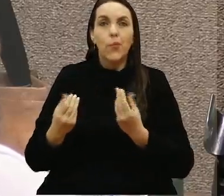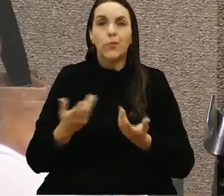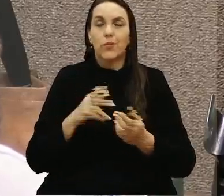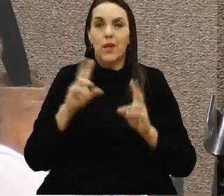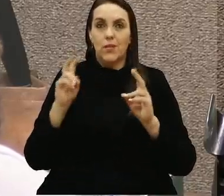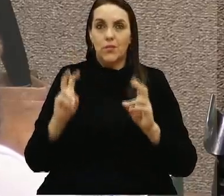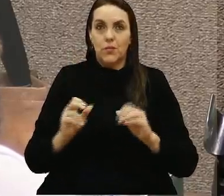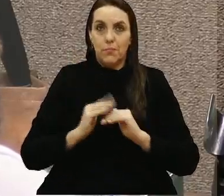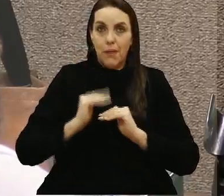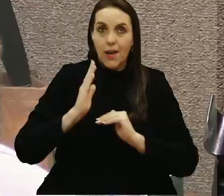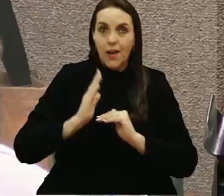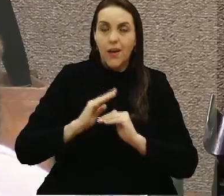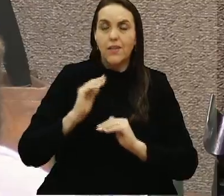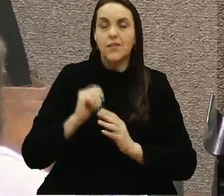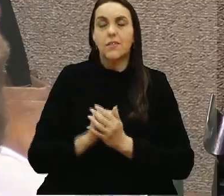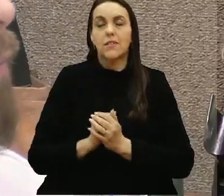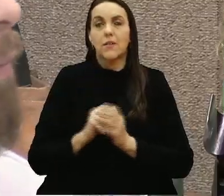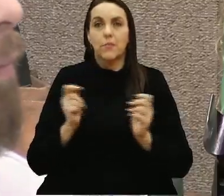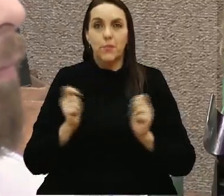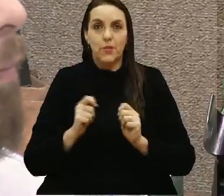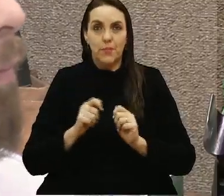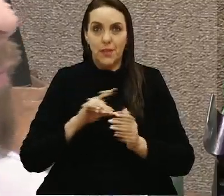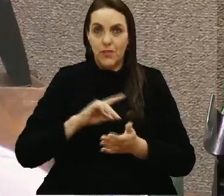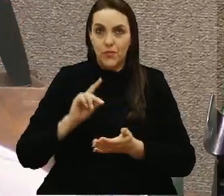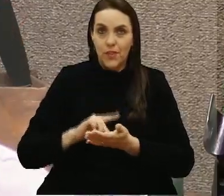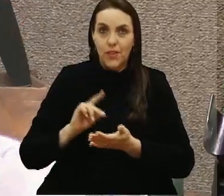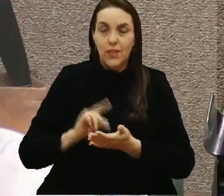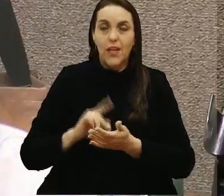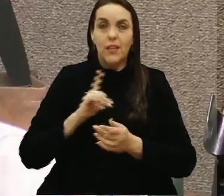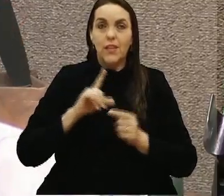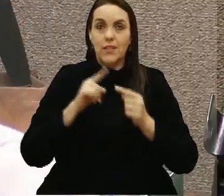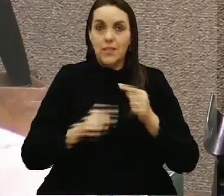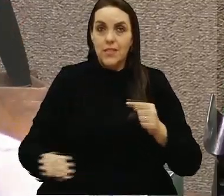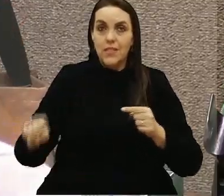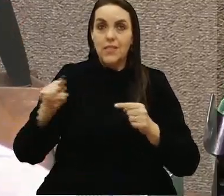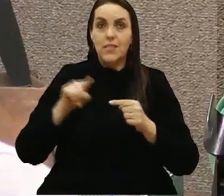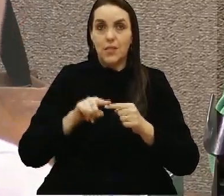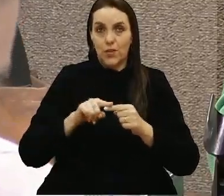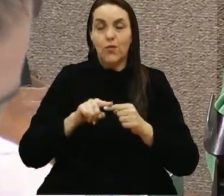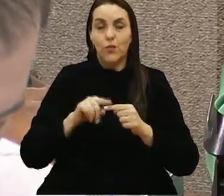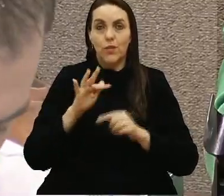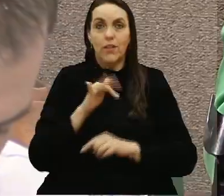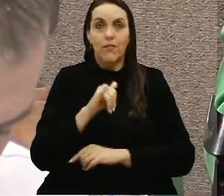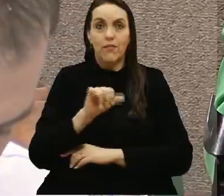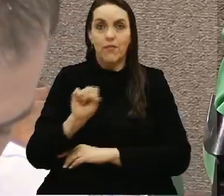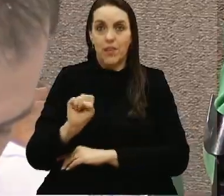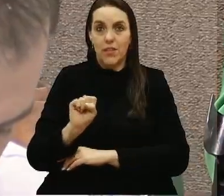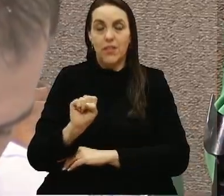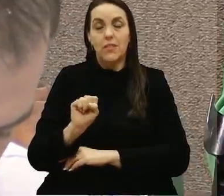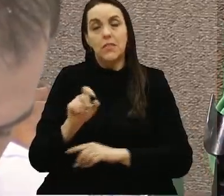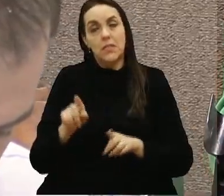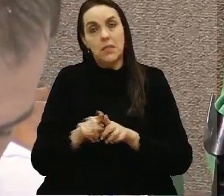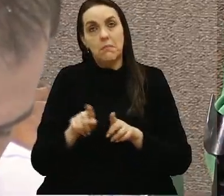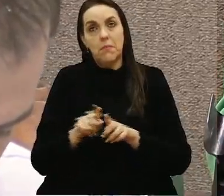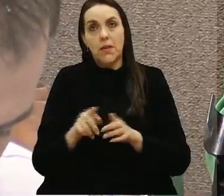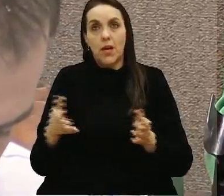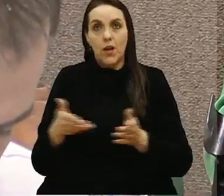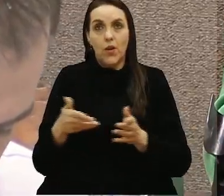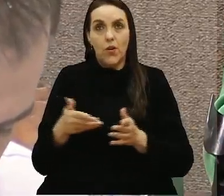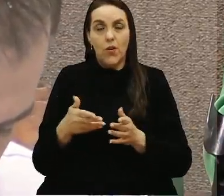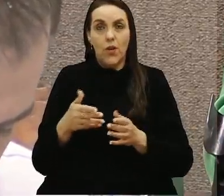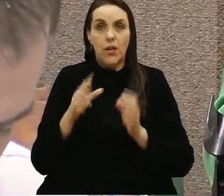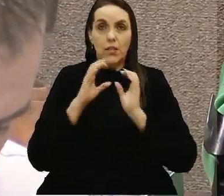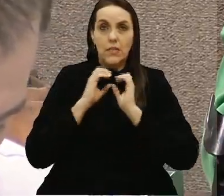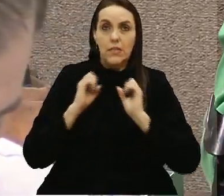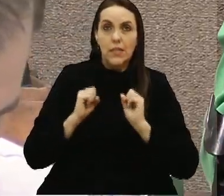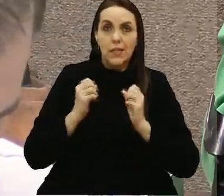vez mais, para que realmente a gente tenha um ciclo na nossa Fundação de Assistência Social, ou que agora vire a questão de